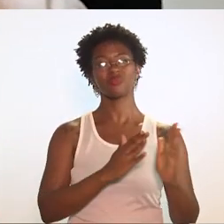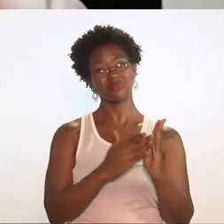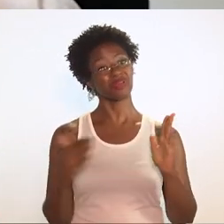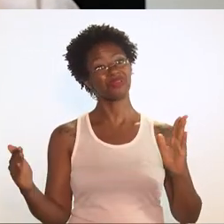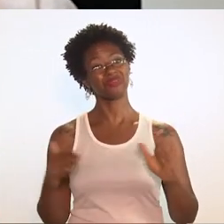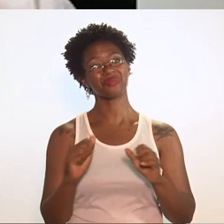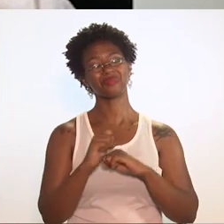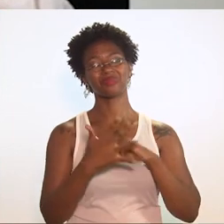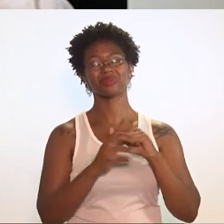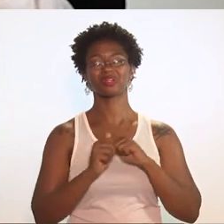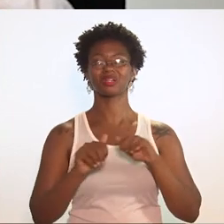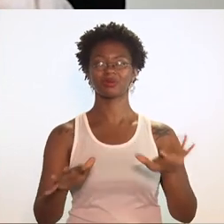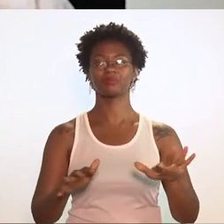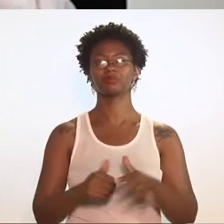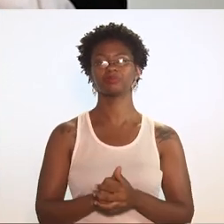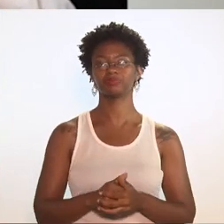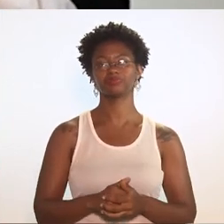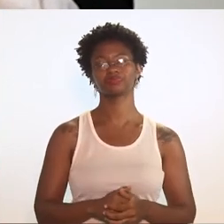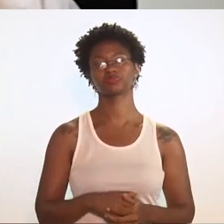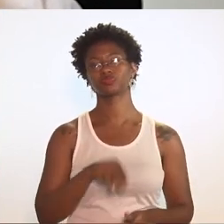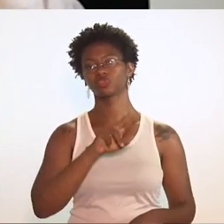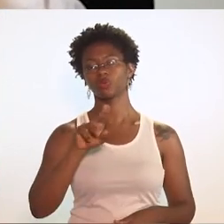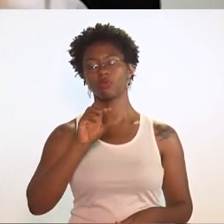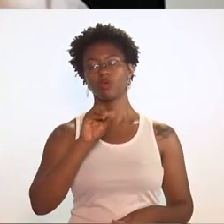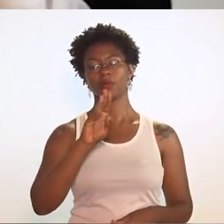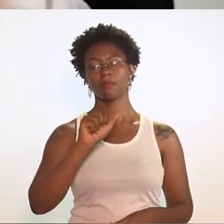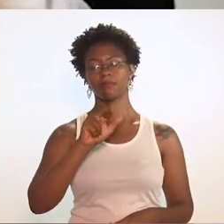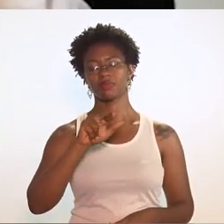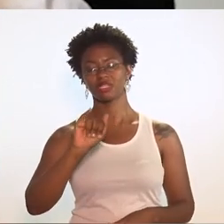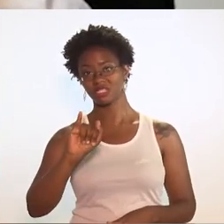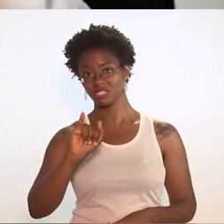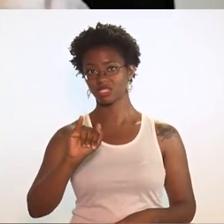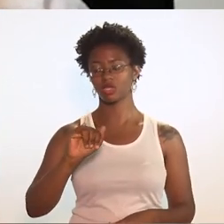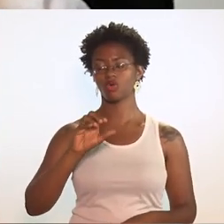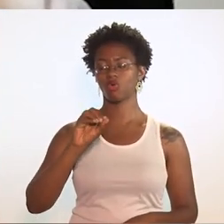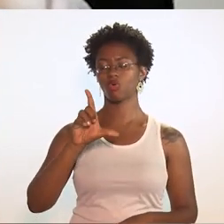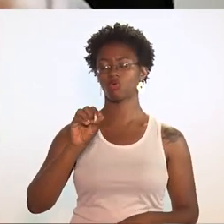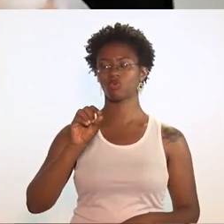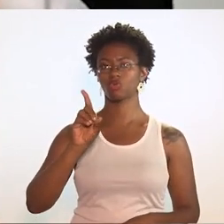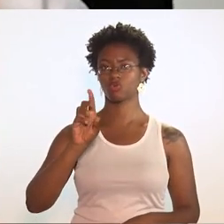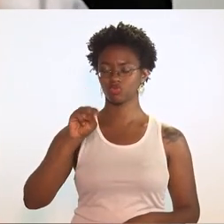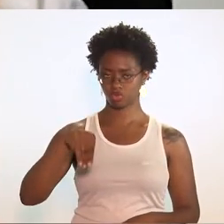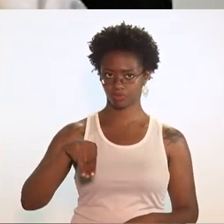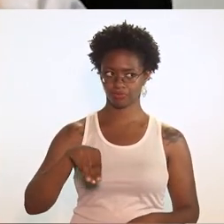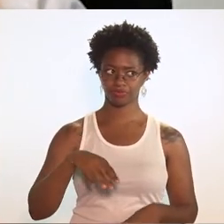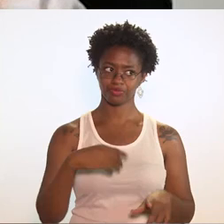em pleno processo de pandemia, que se chamou Oberiolodum. E esse